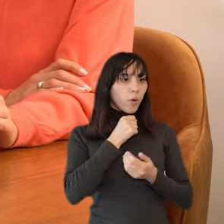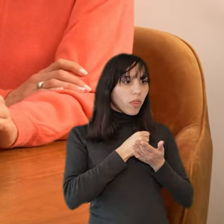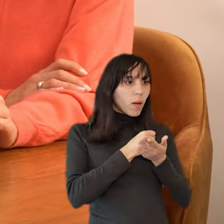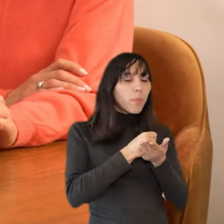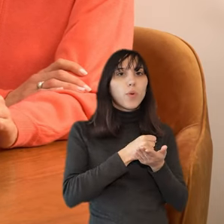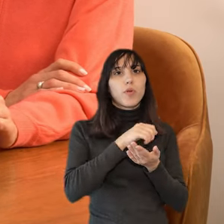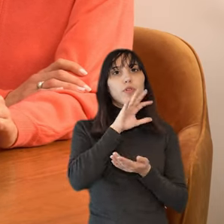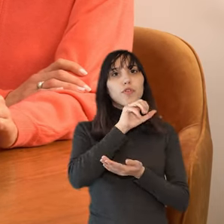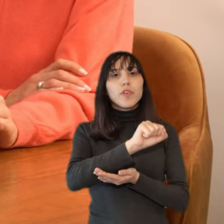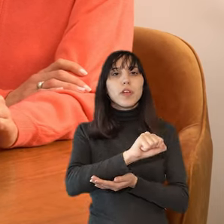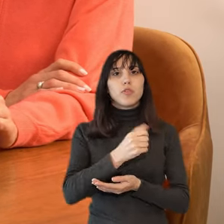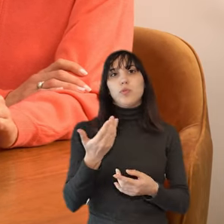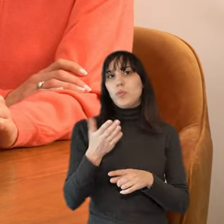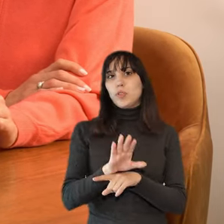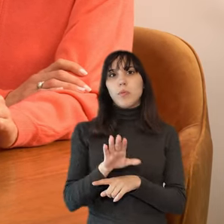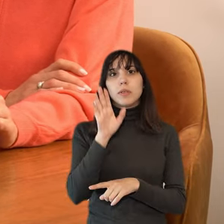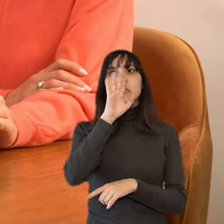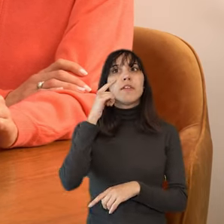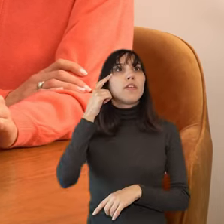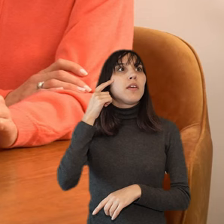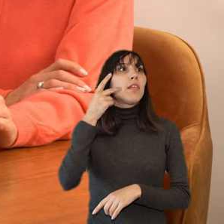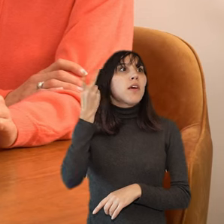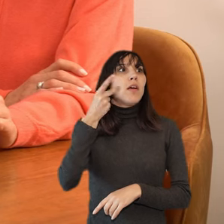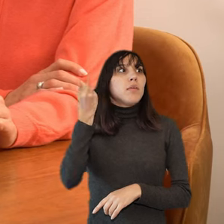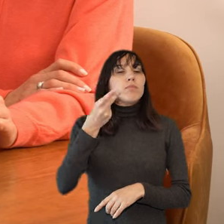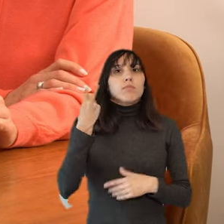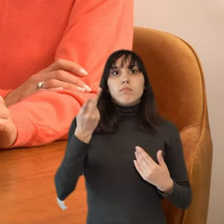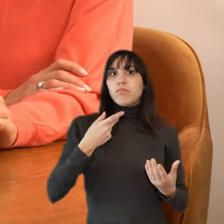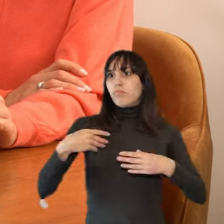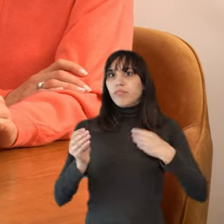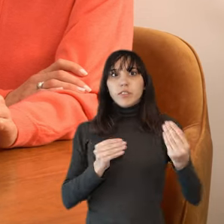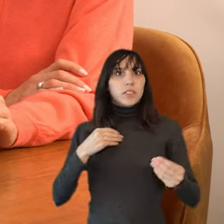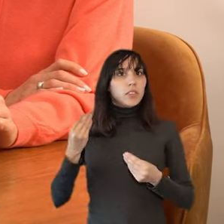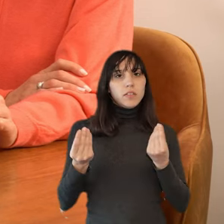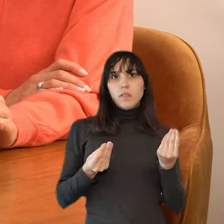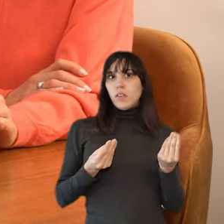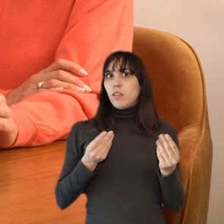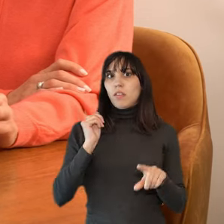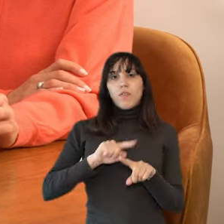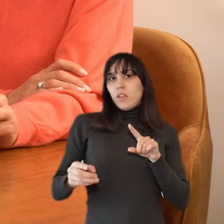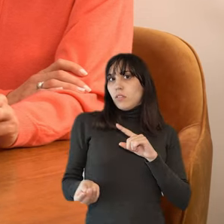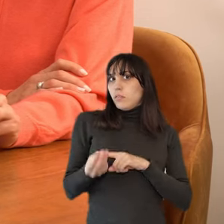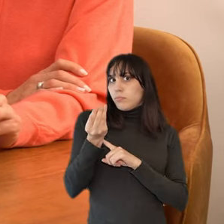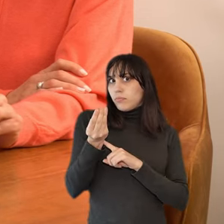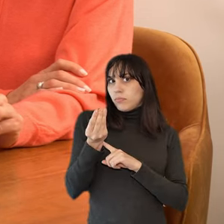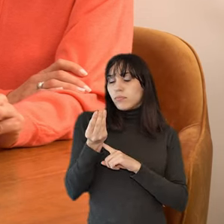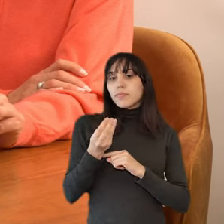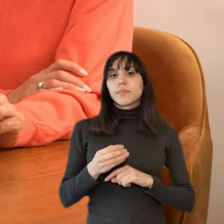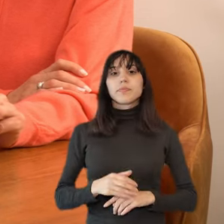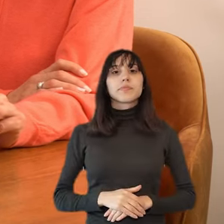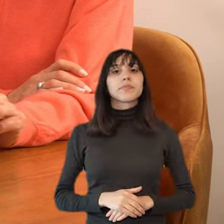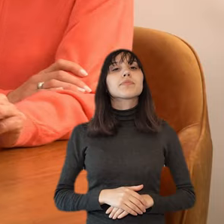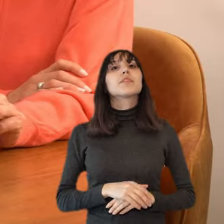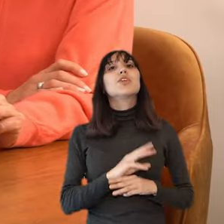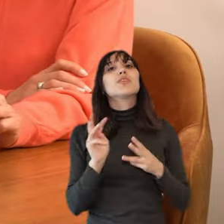filhos talvez quem tem uma vida muito mais dinâmica não é digamos assim e e o